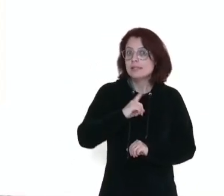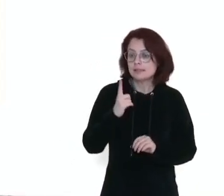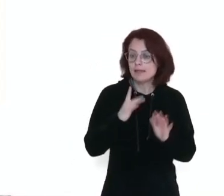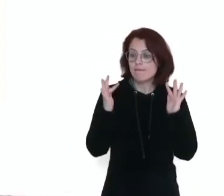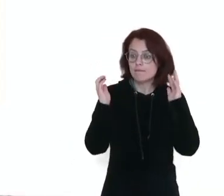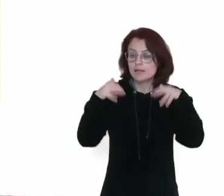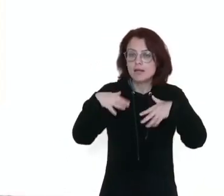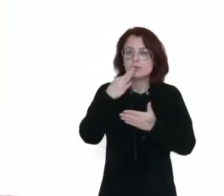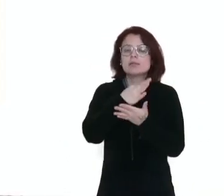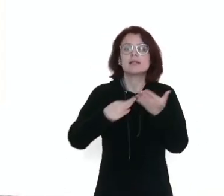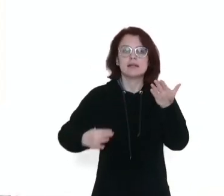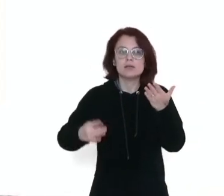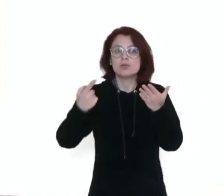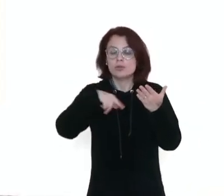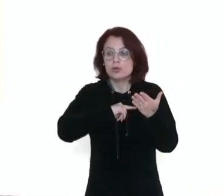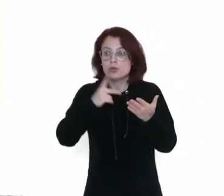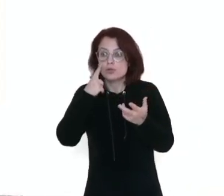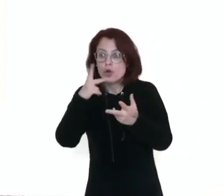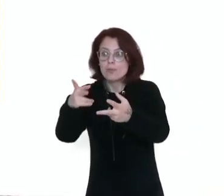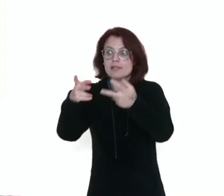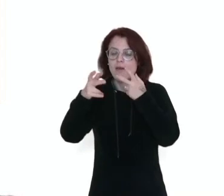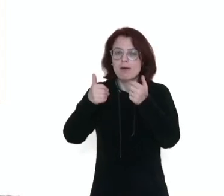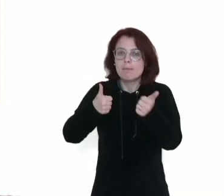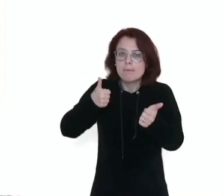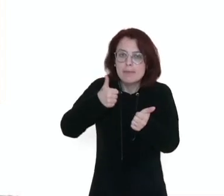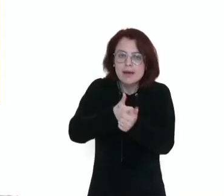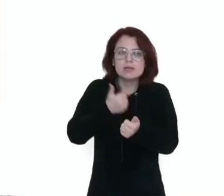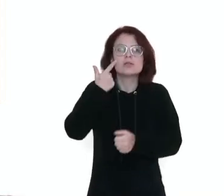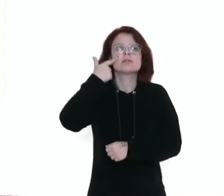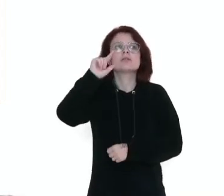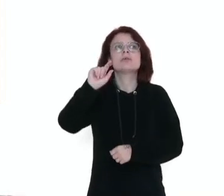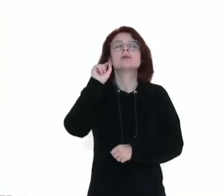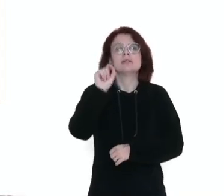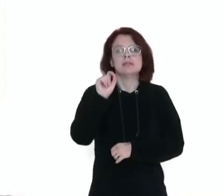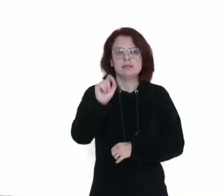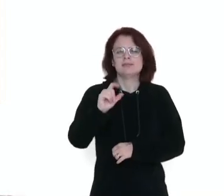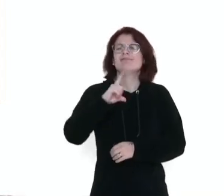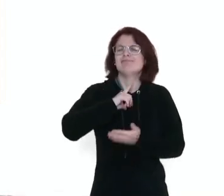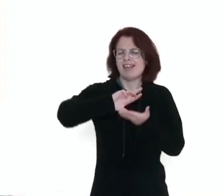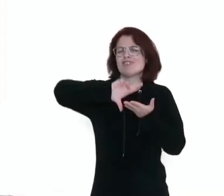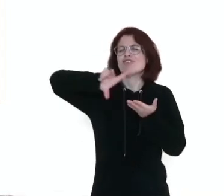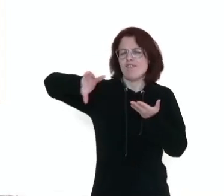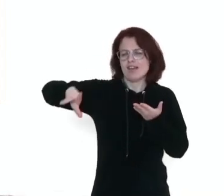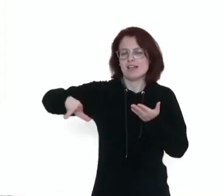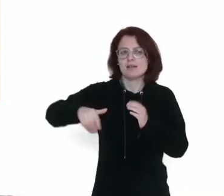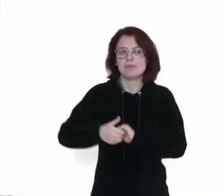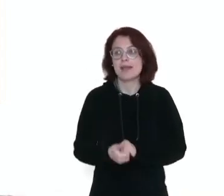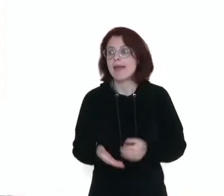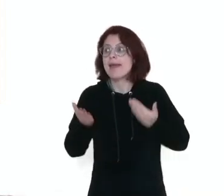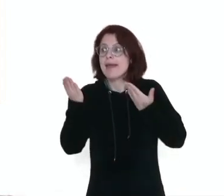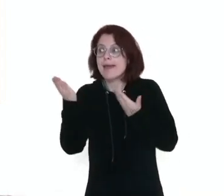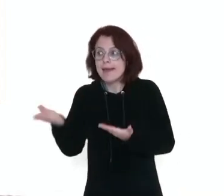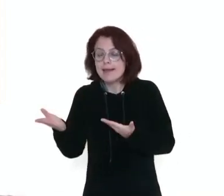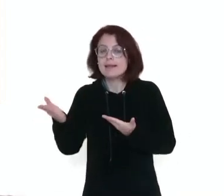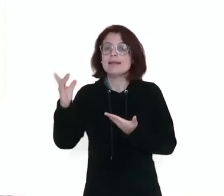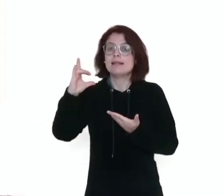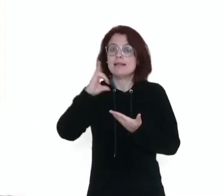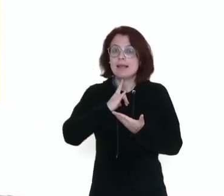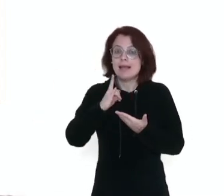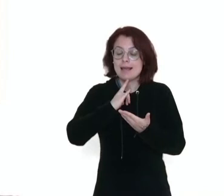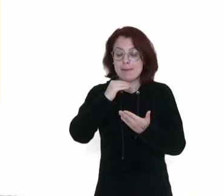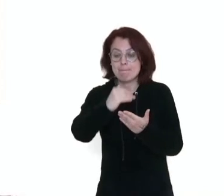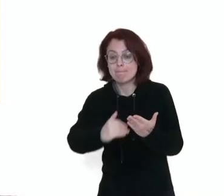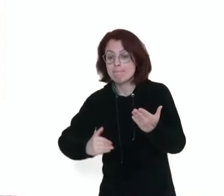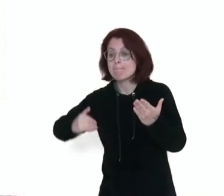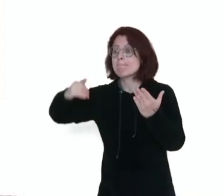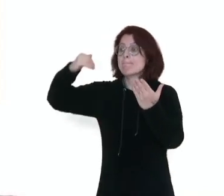né? Se a gente observasse de perto, acabava descobrindo uma porção de diferenças. Ele era um pouquinho mais